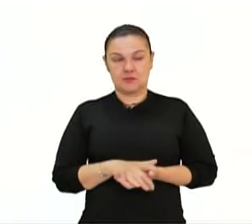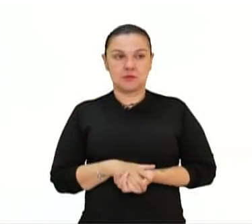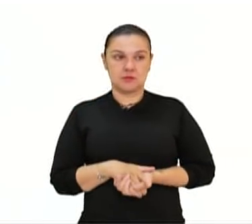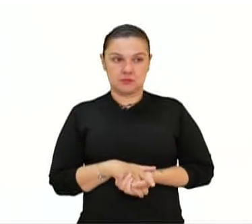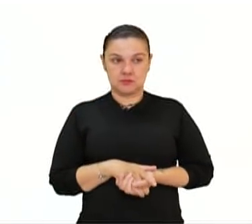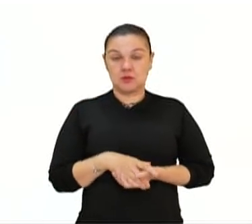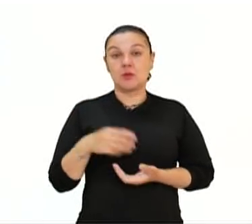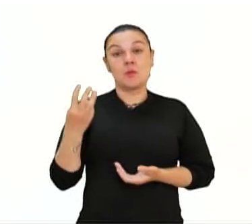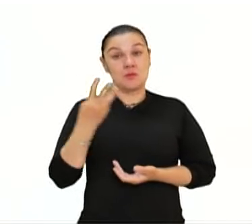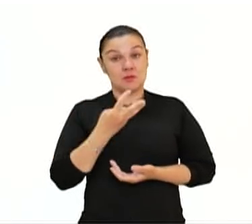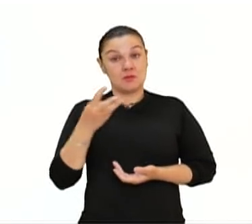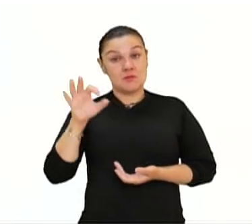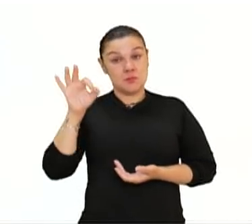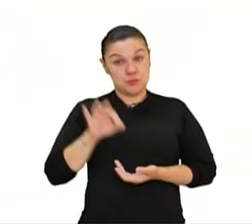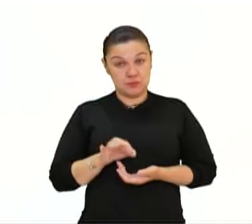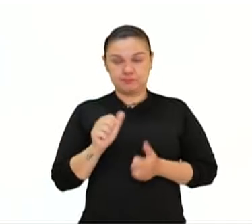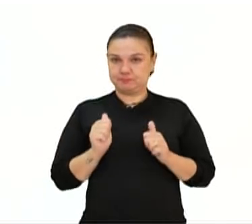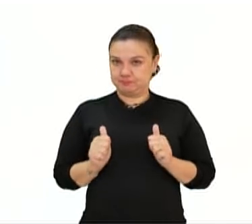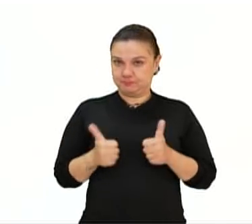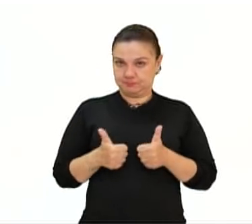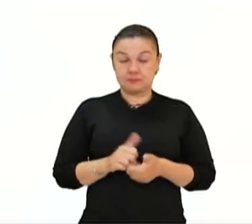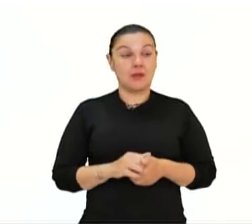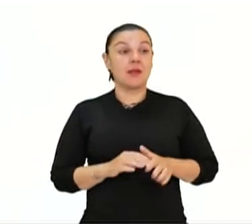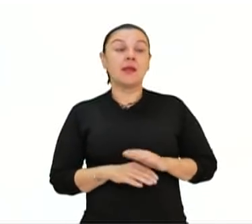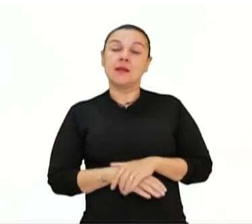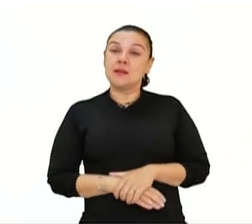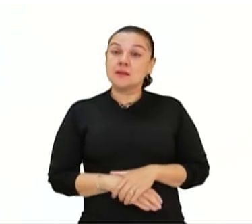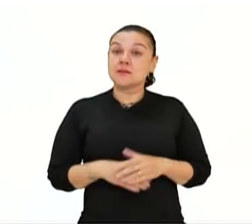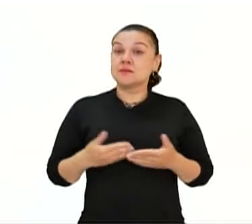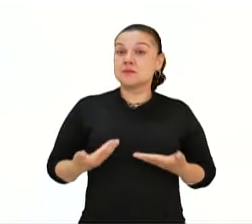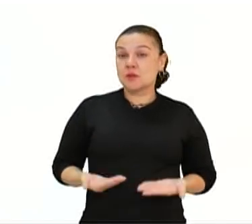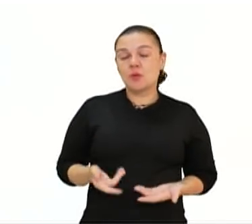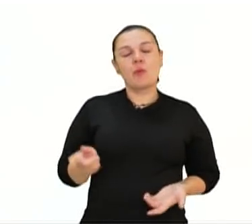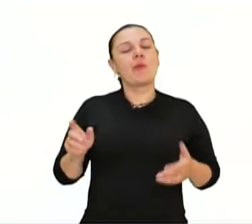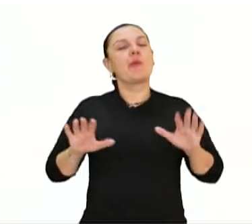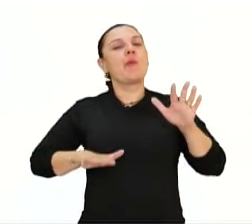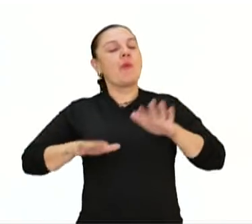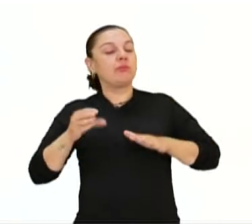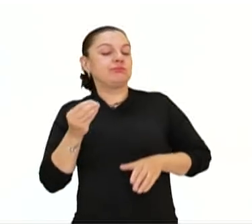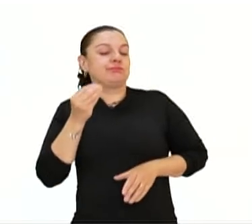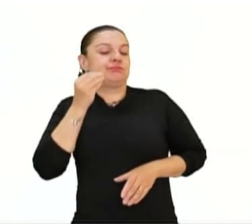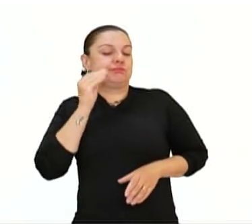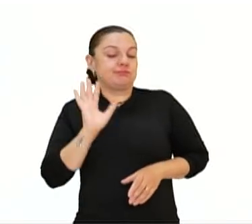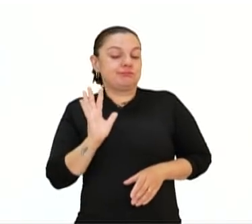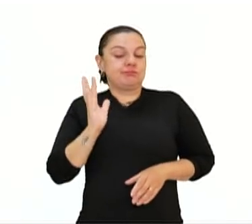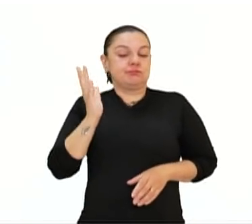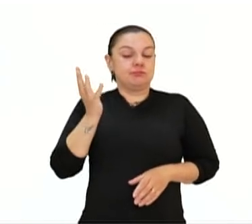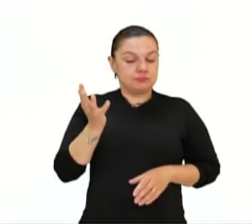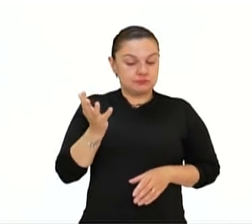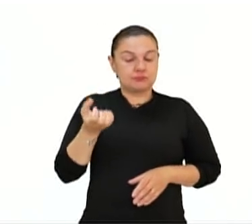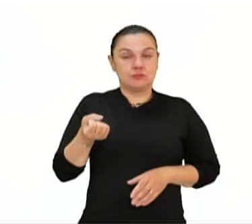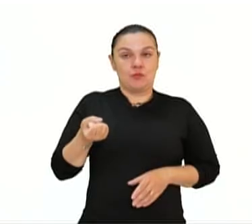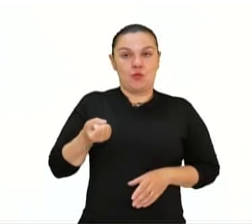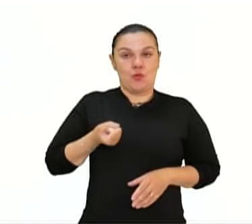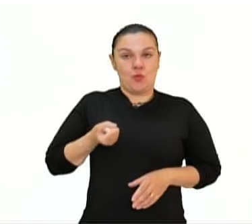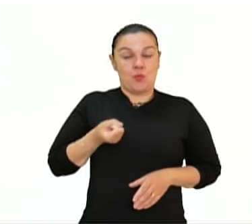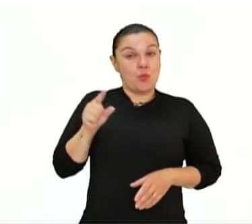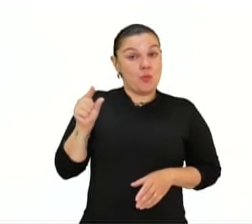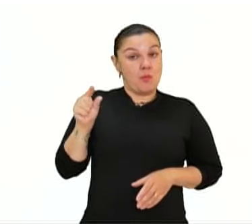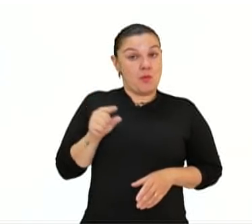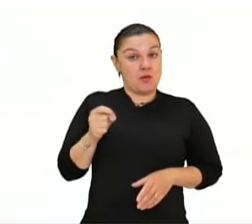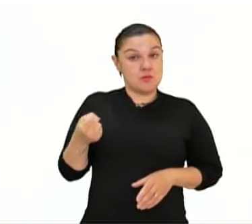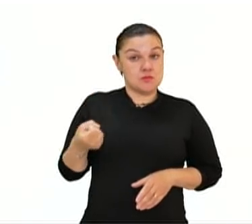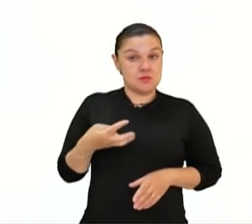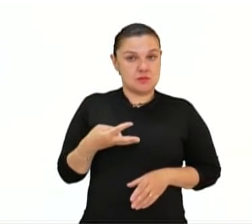33,3% ou 33% somente, tá? Então, qual é a chance de eu tirar um número menor do